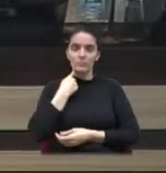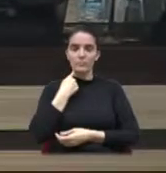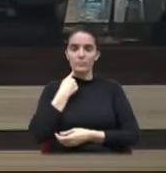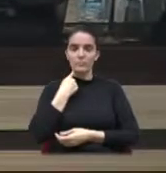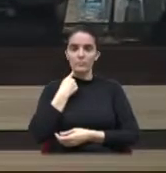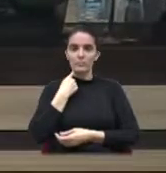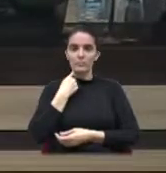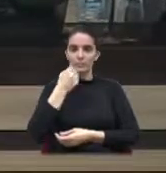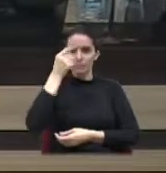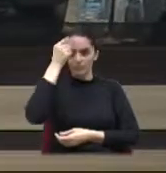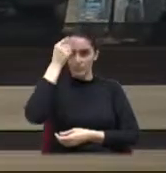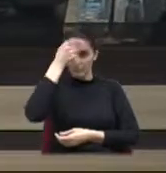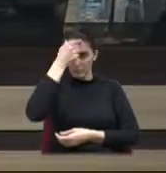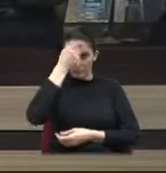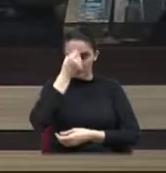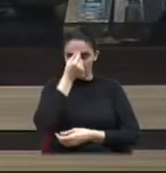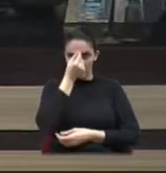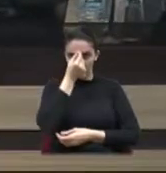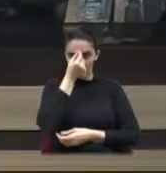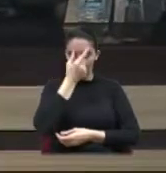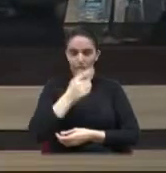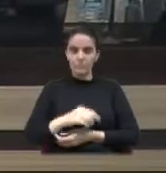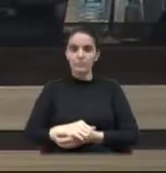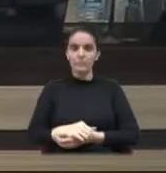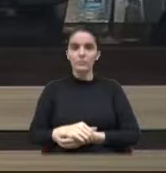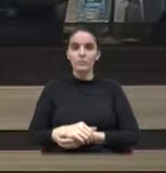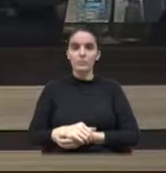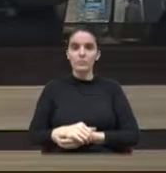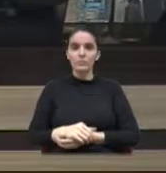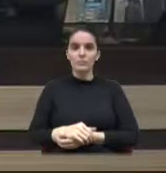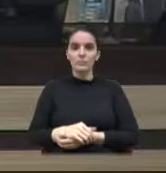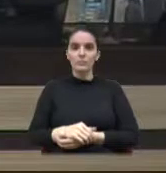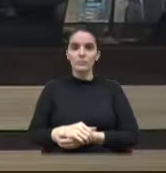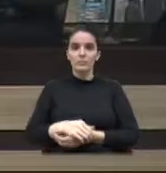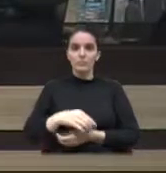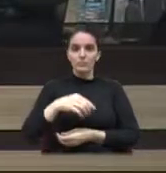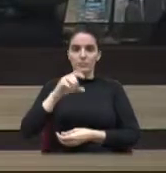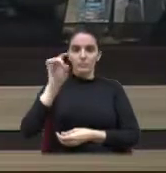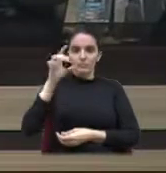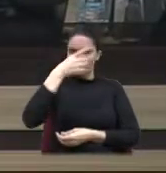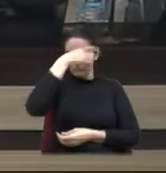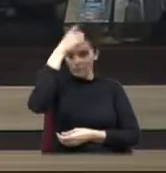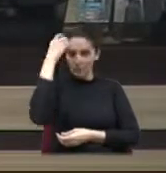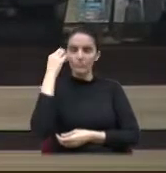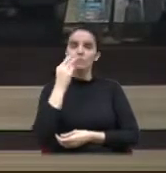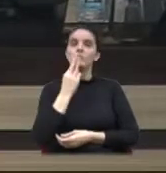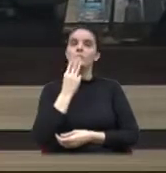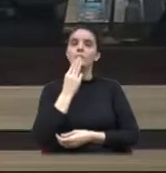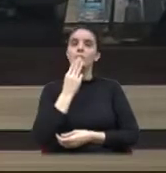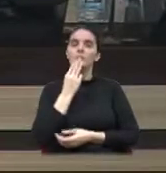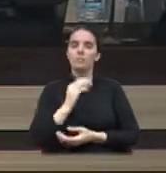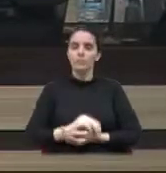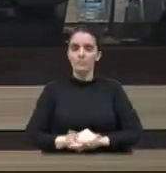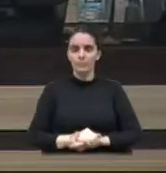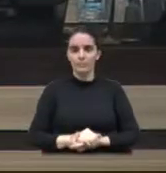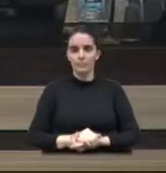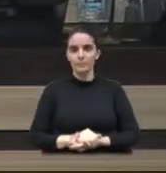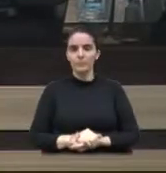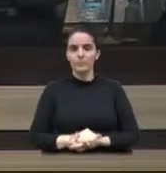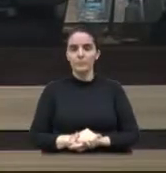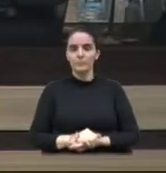Santos, Rafael Luiz Pavarini de Camargo, Wagner Barbosa, Wagner de Souza Rodrigues Costa.